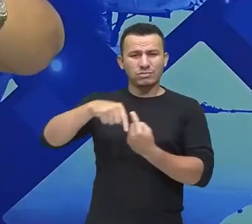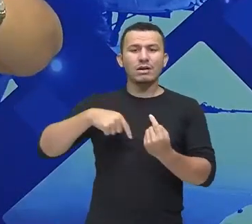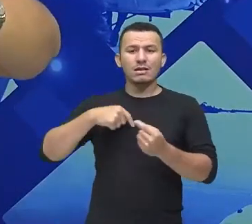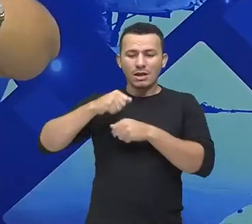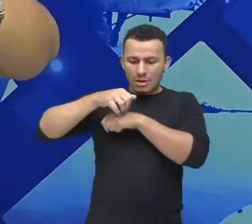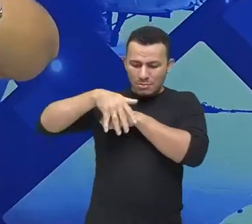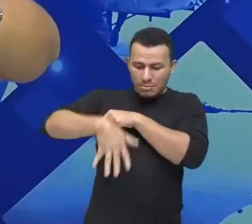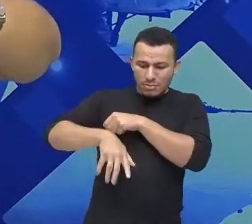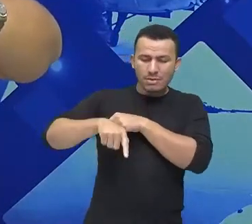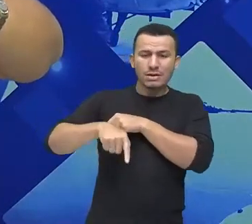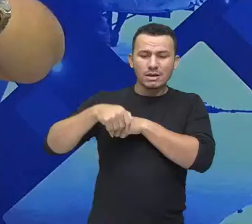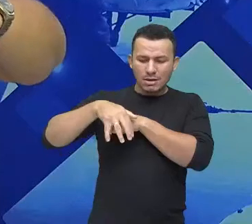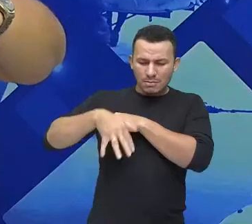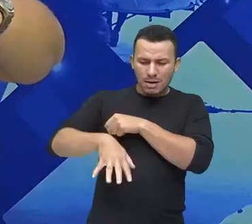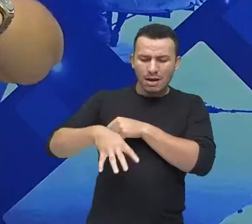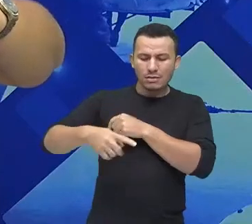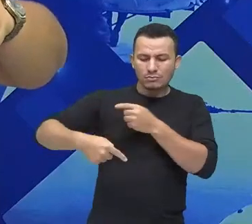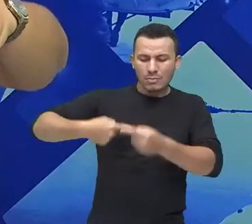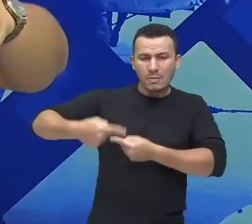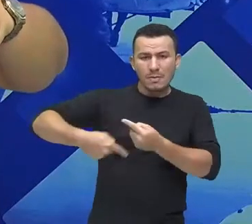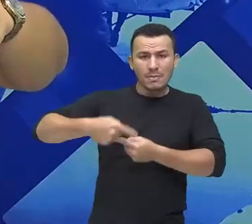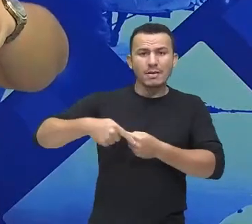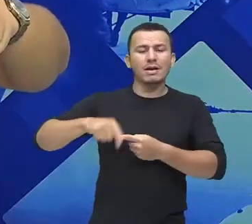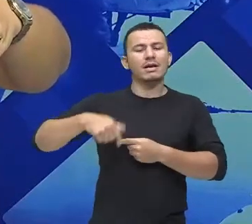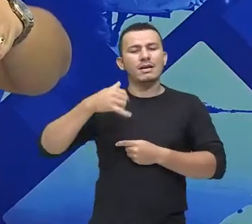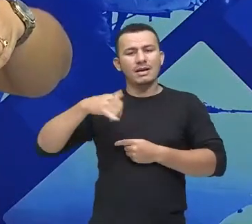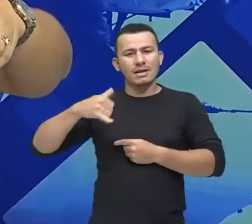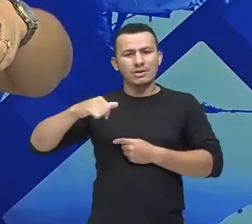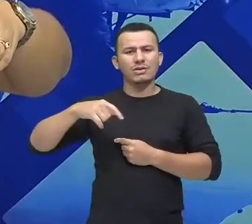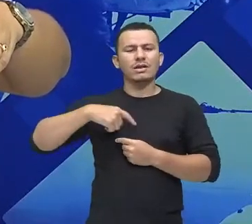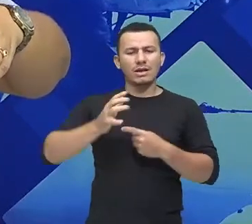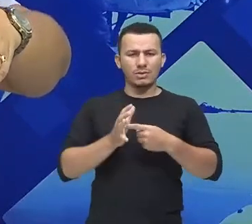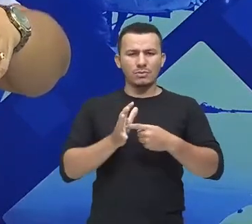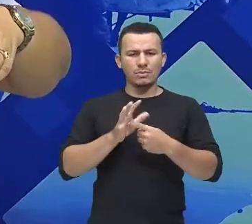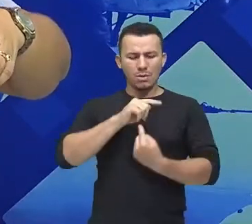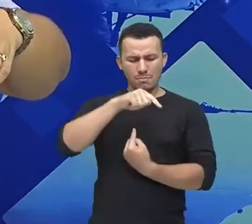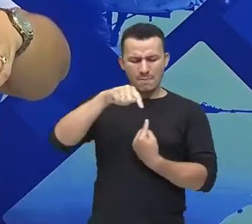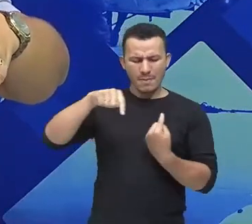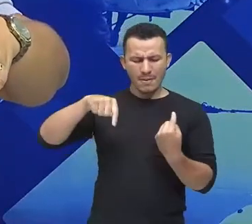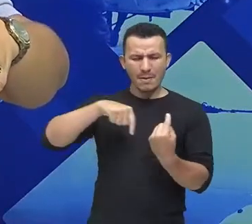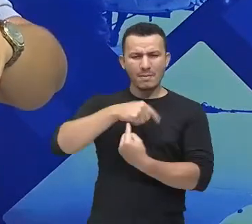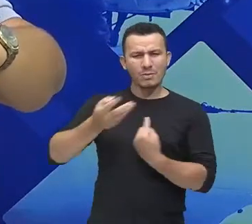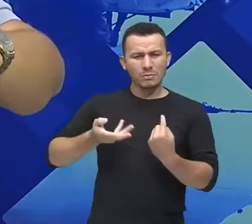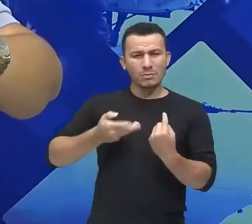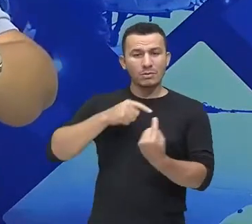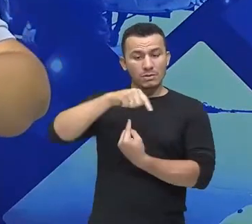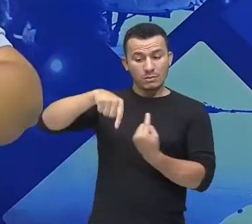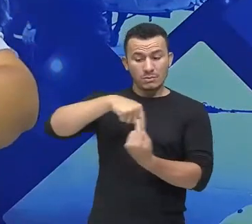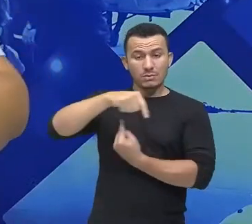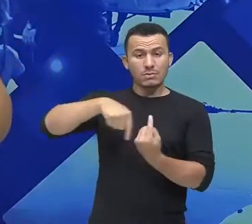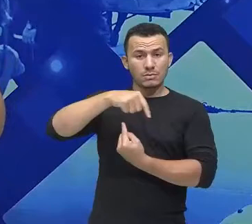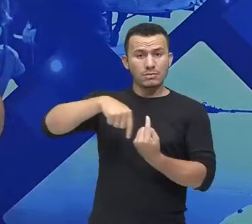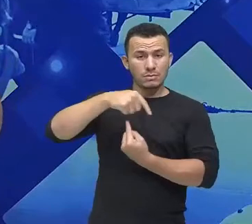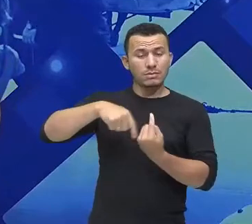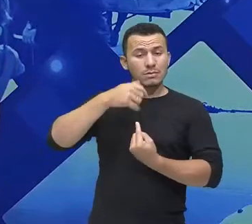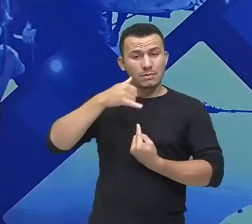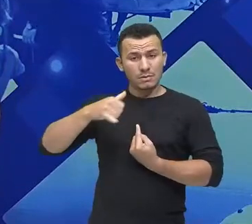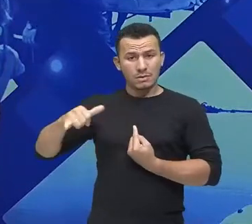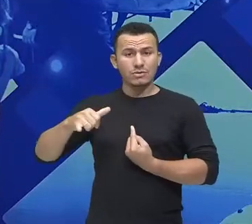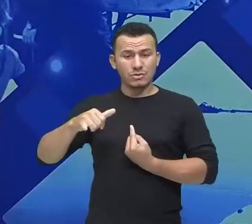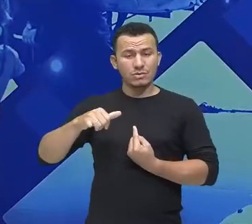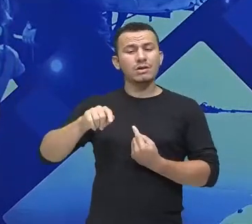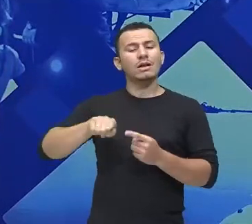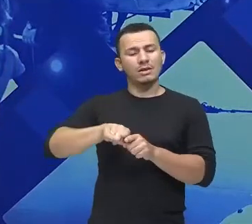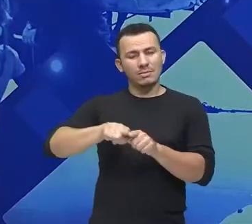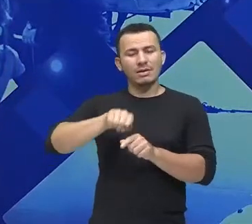d'água produz uma energia que gera, né, faz rodar um gerador, e essa energia também é transformada em